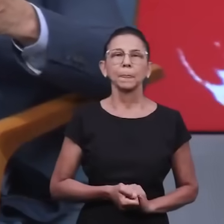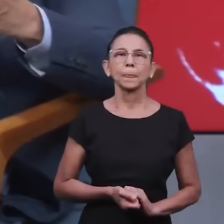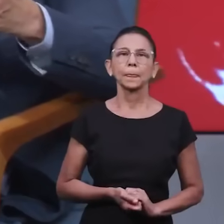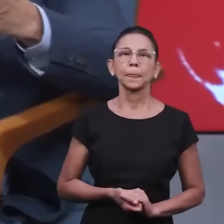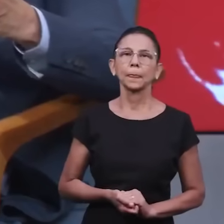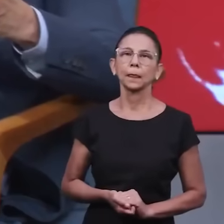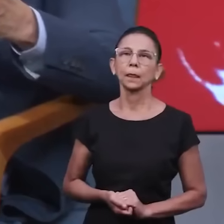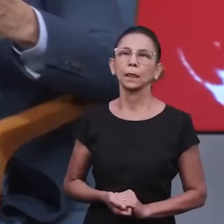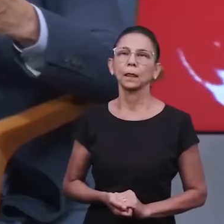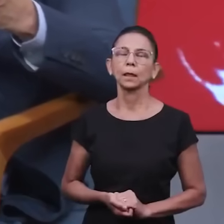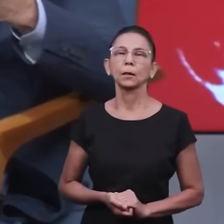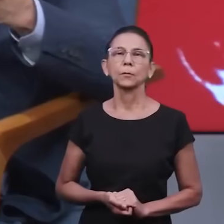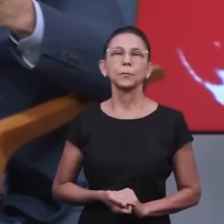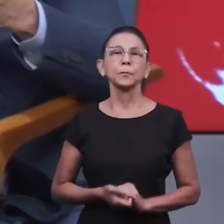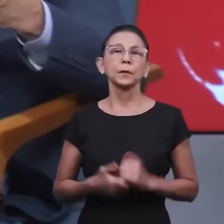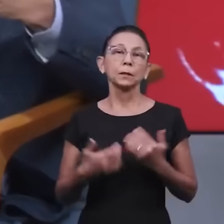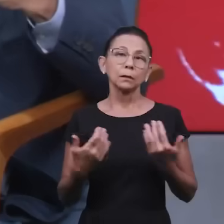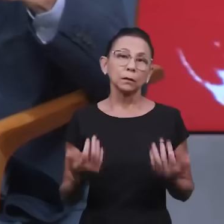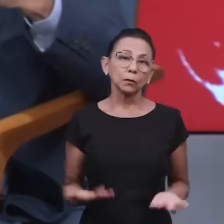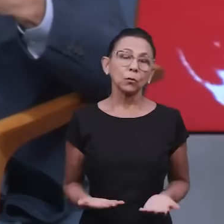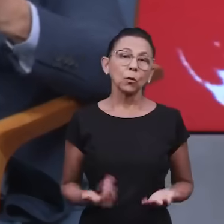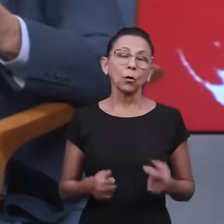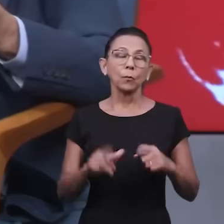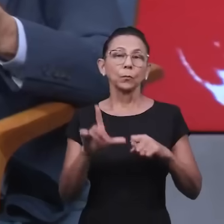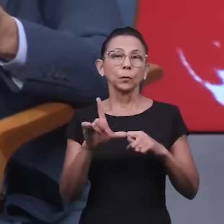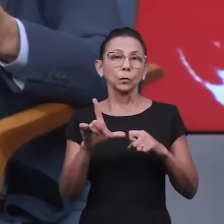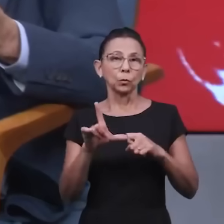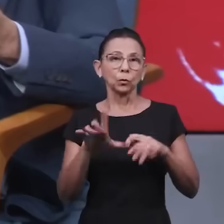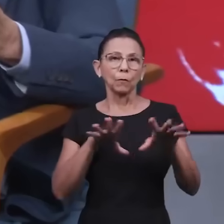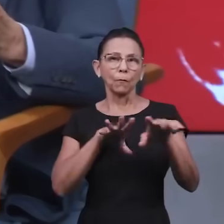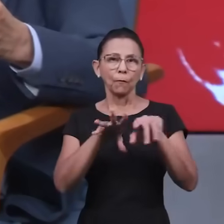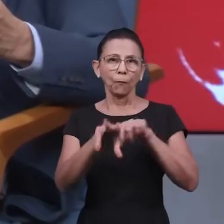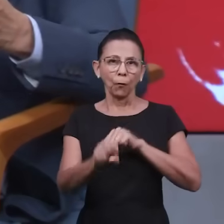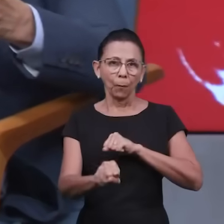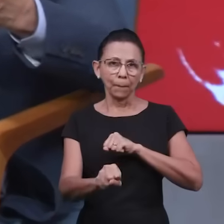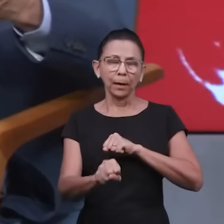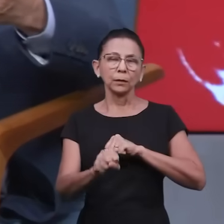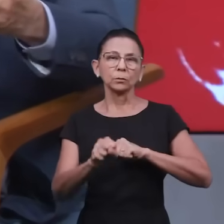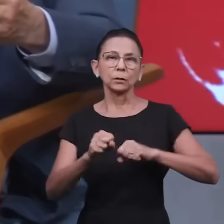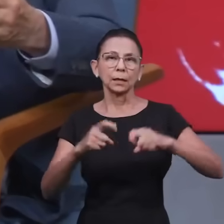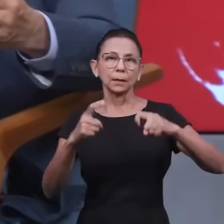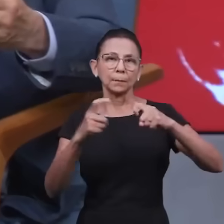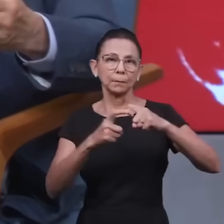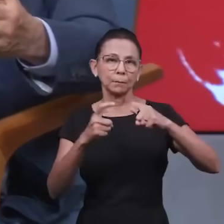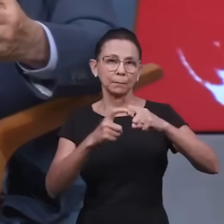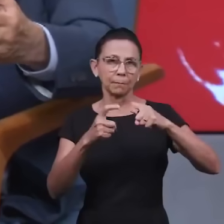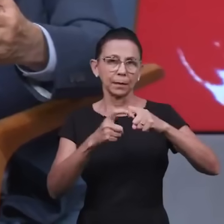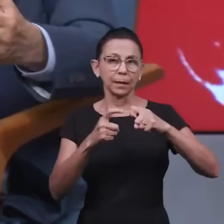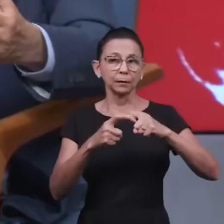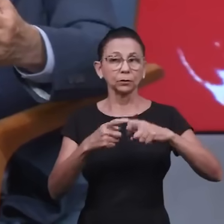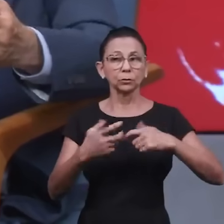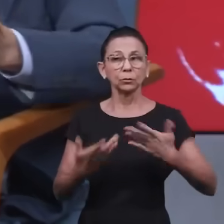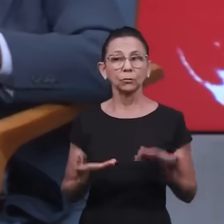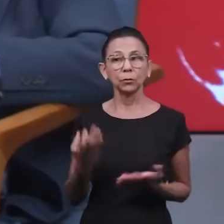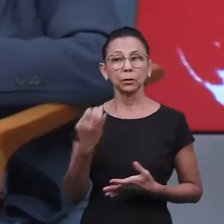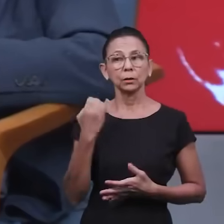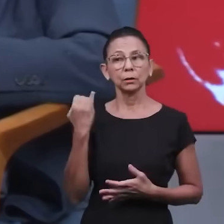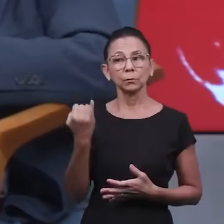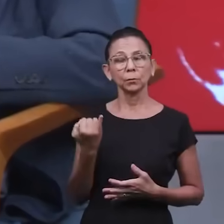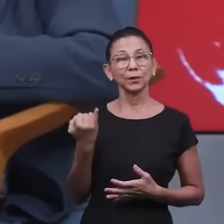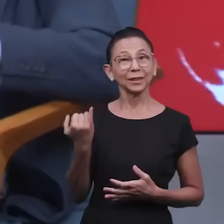a colocação de Lucas, da sua formação médica, tenha sido importante para mostrar a